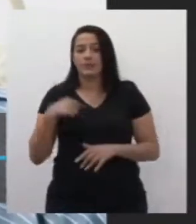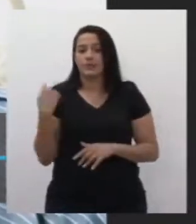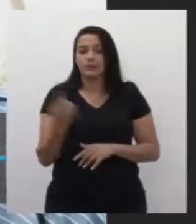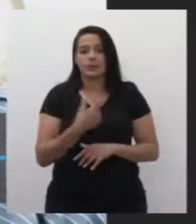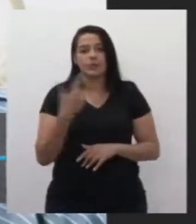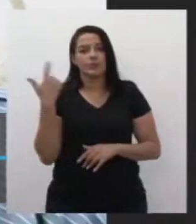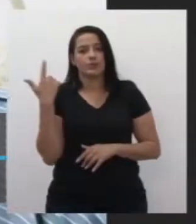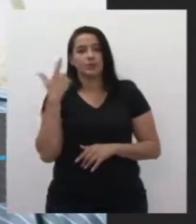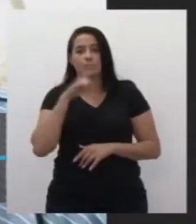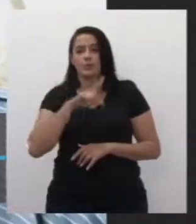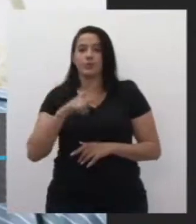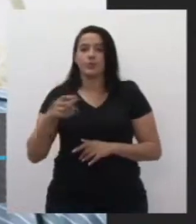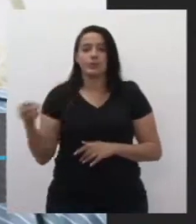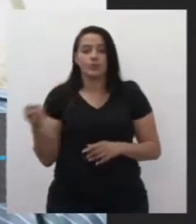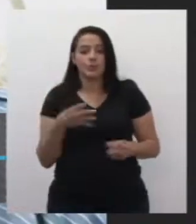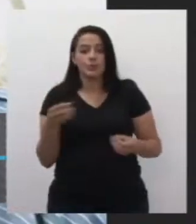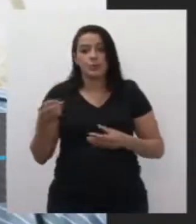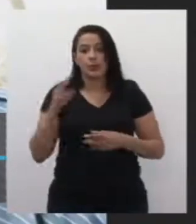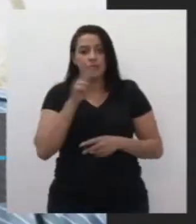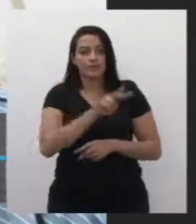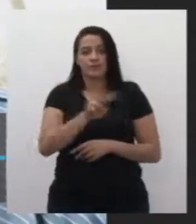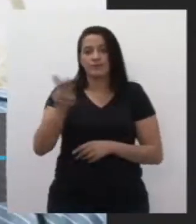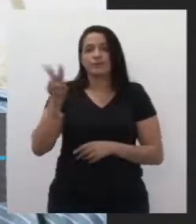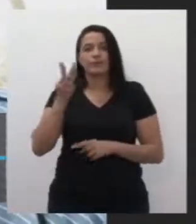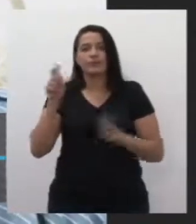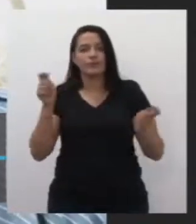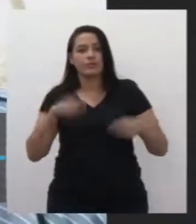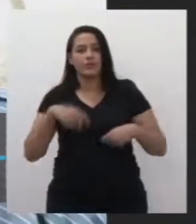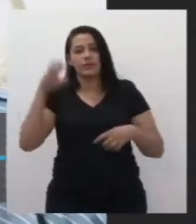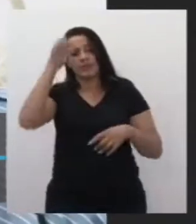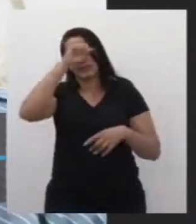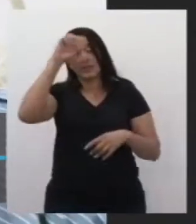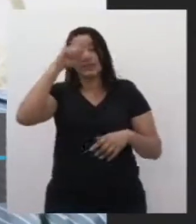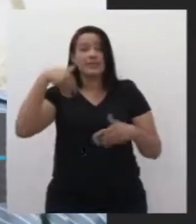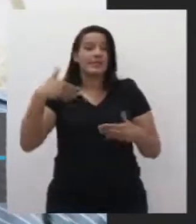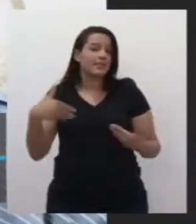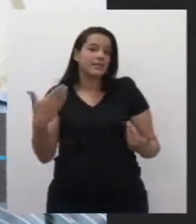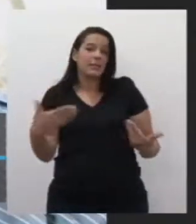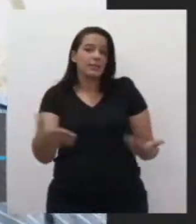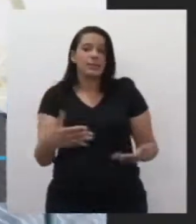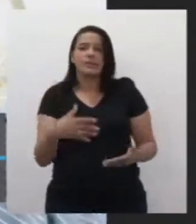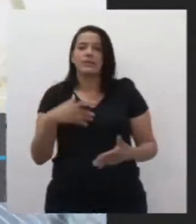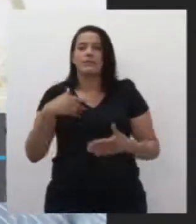possibilitou novos horizontes que talvez a gente demorasse, sei lá, décadas para conseguir alcançar.